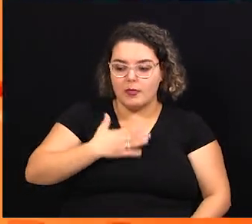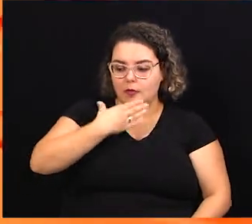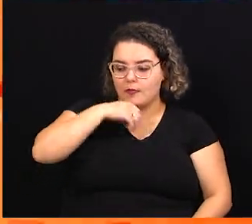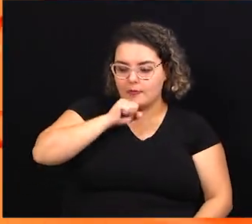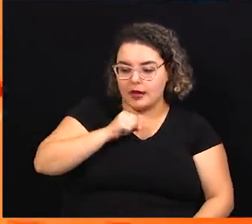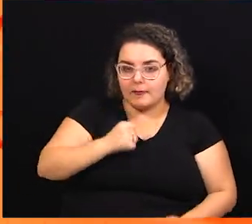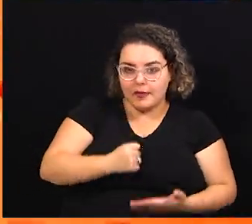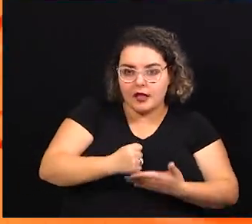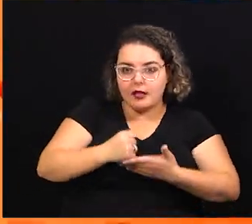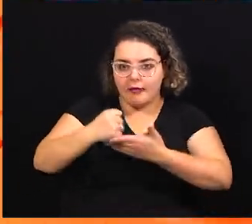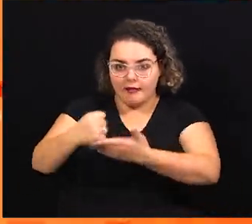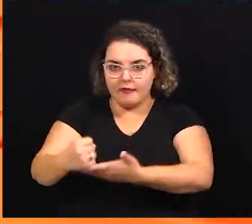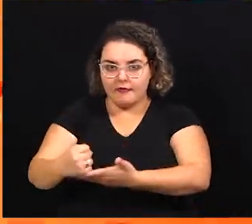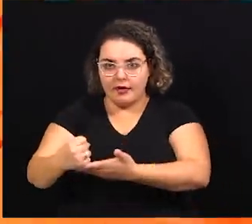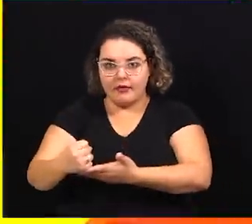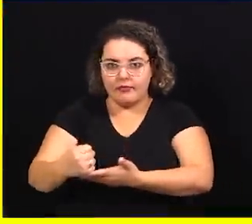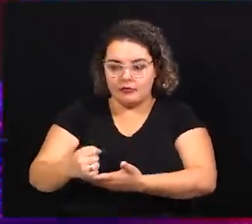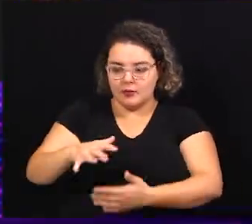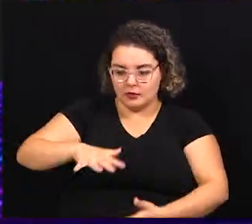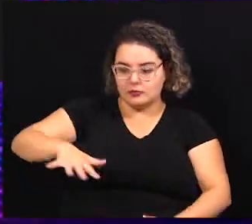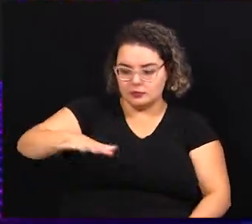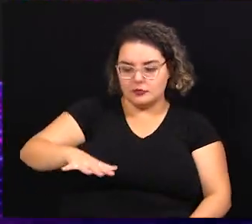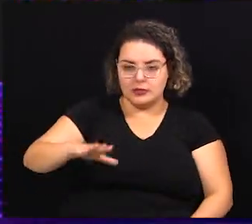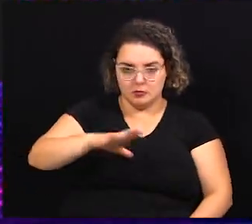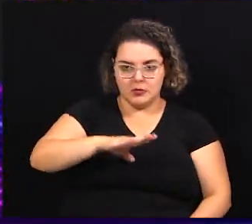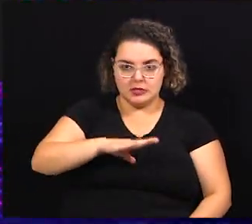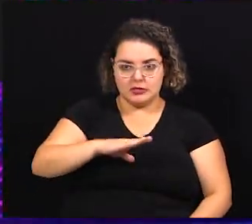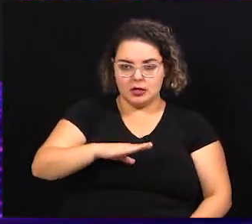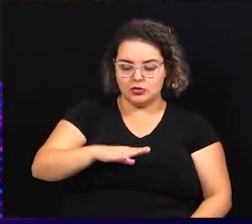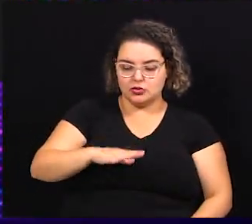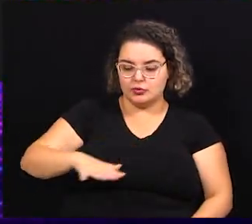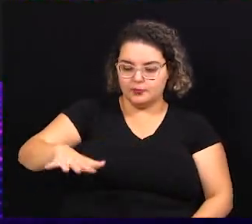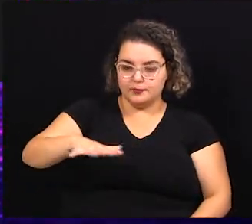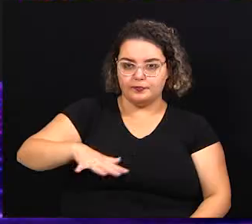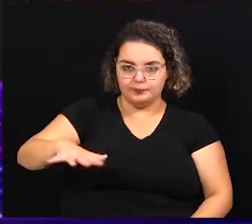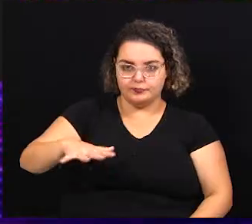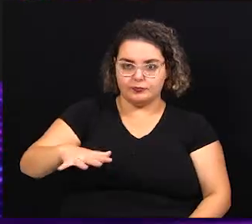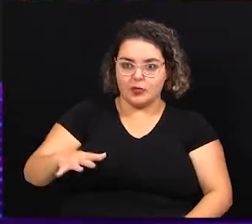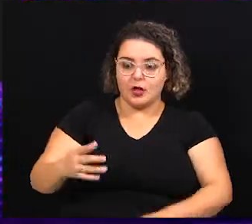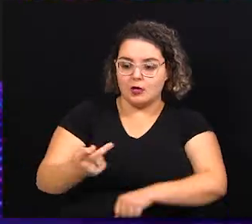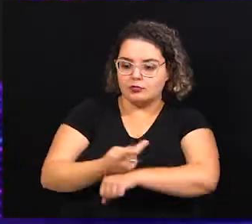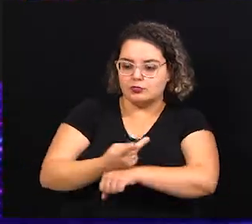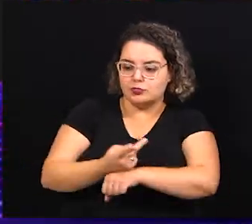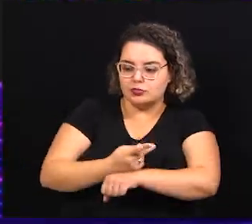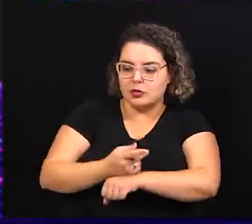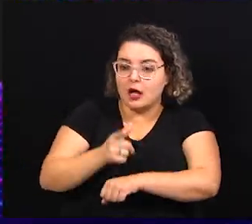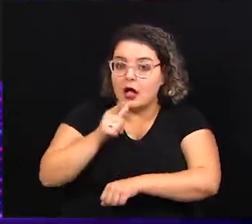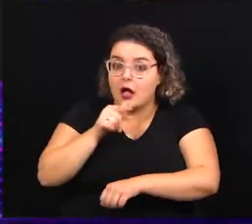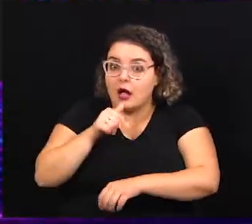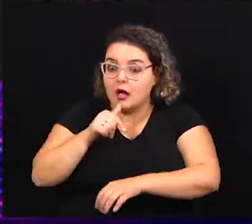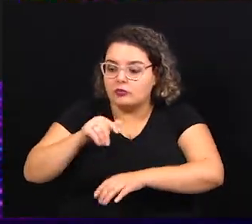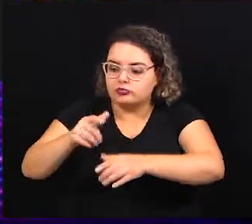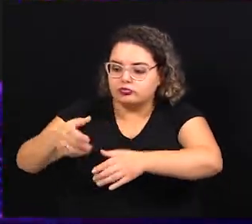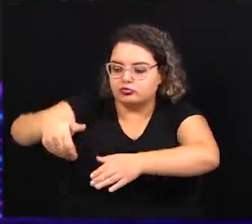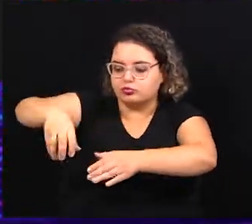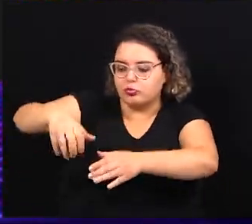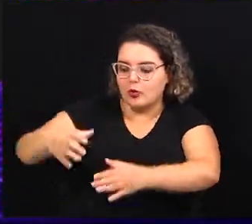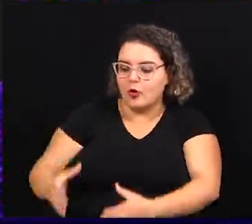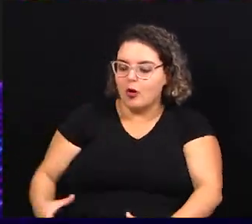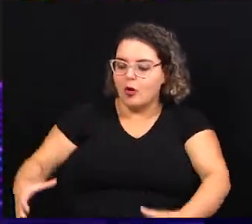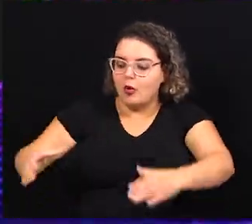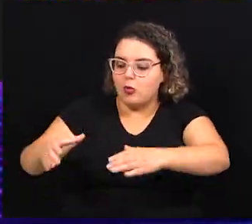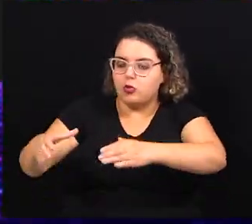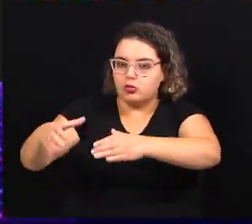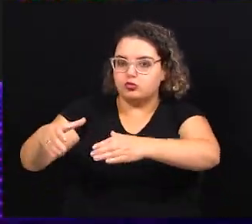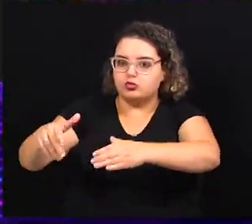domingo de manhã para o horto municipal da minha cidade. A nossa missão era buscar água na bica do horto. A gente enchia os galões e